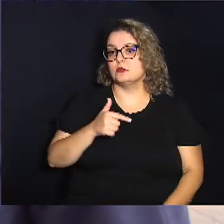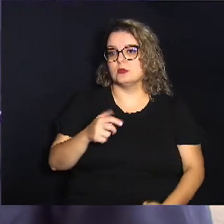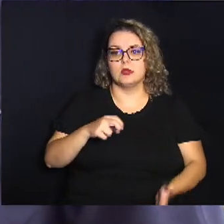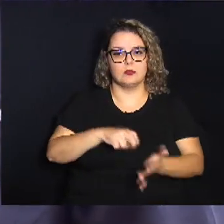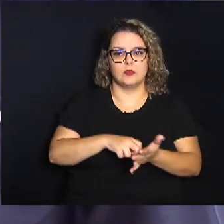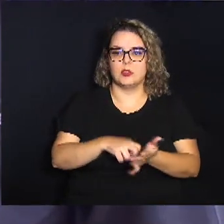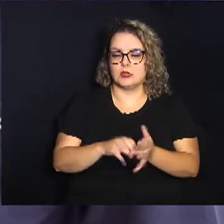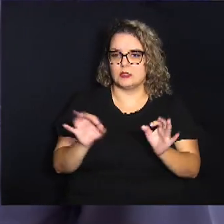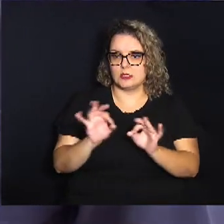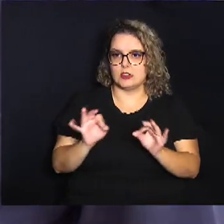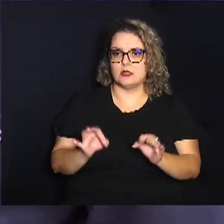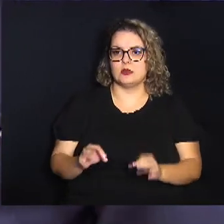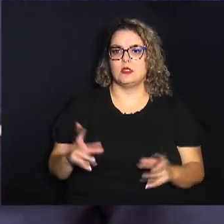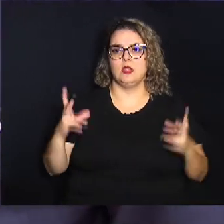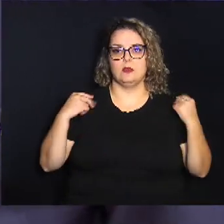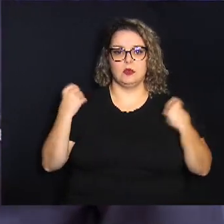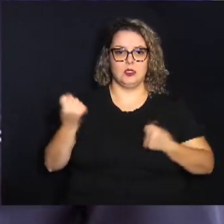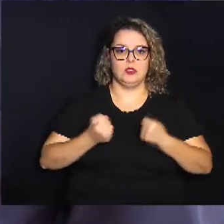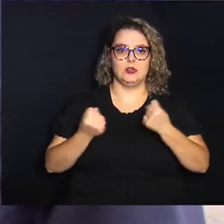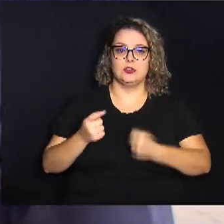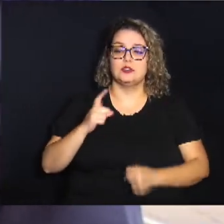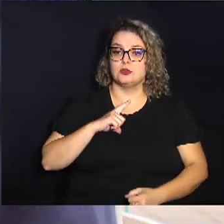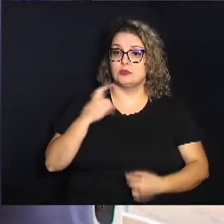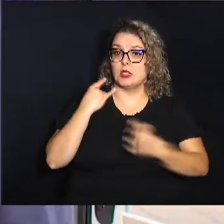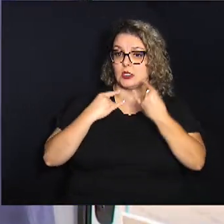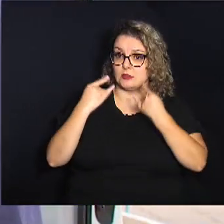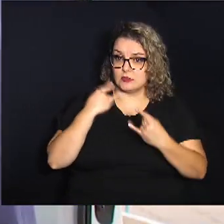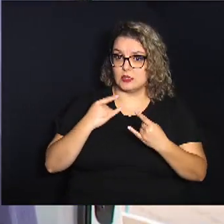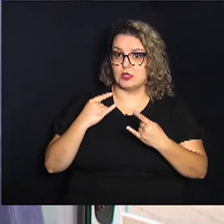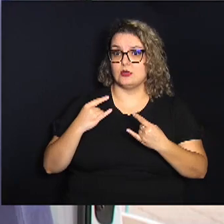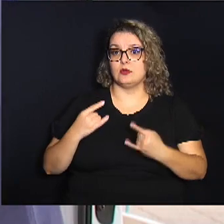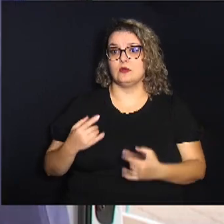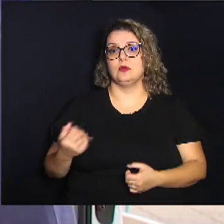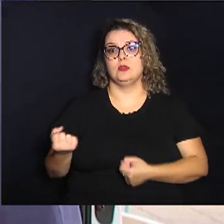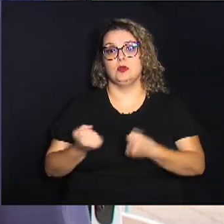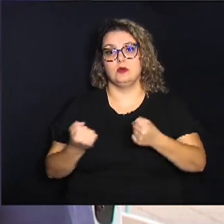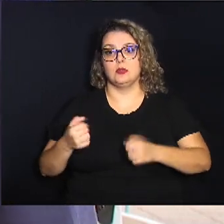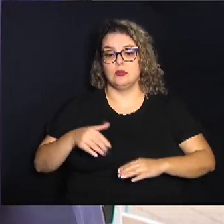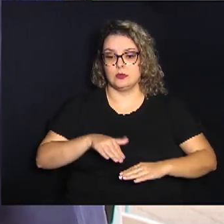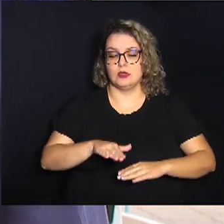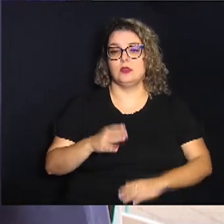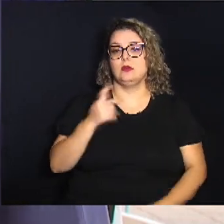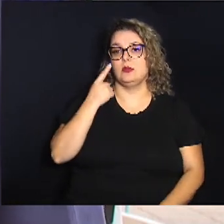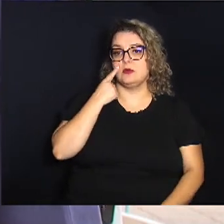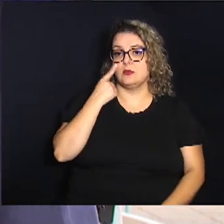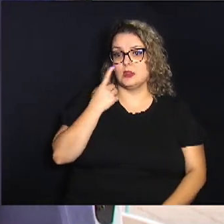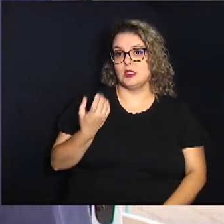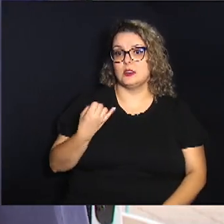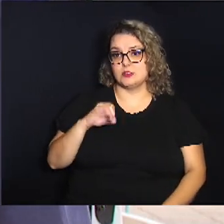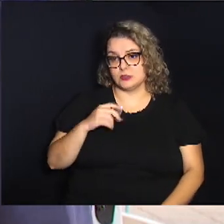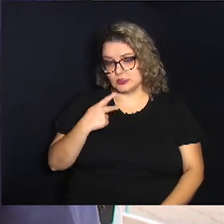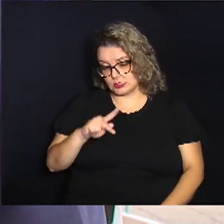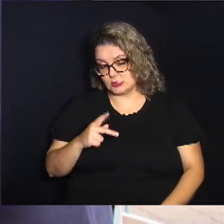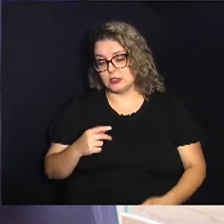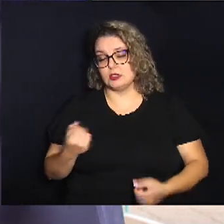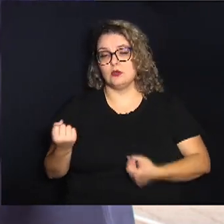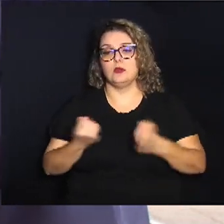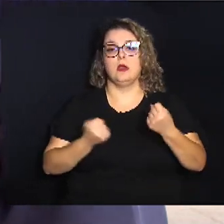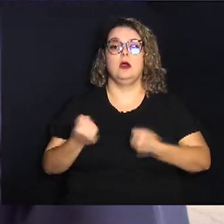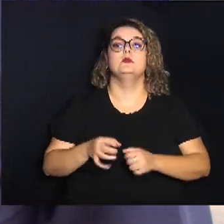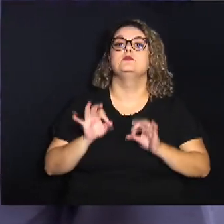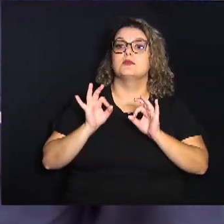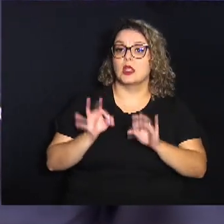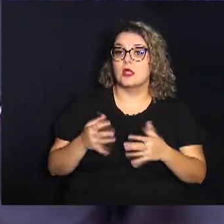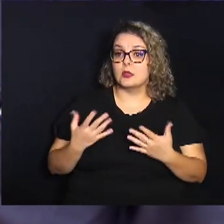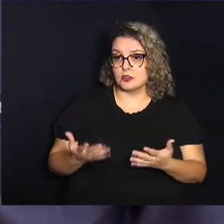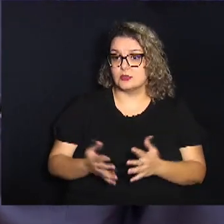nenhuma aos condutores que tiveram interesse de estar passando o teu veículo aqui e ver se o teu carro está em condições aí